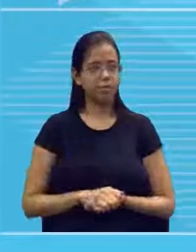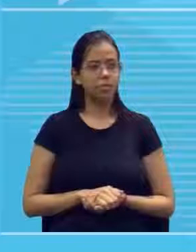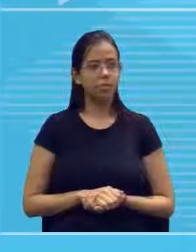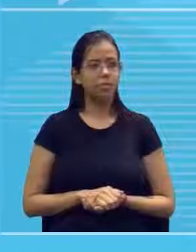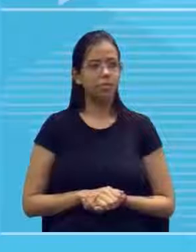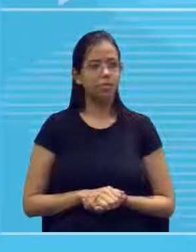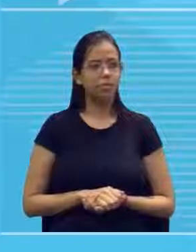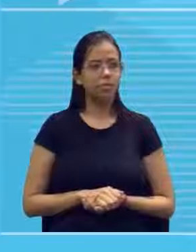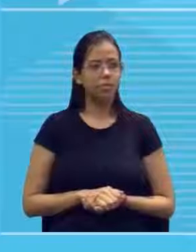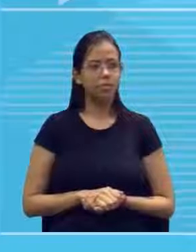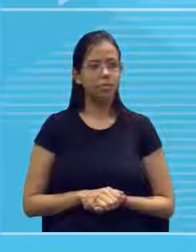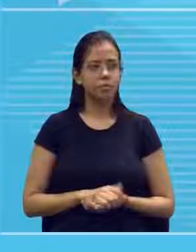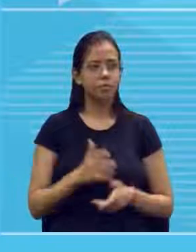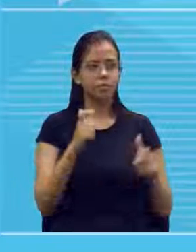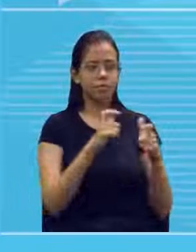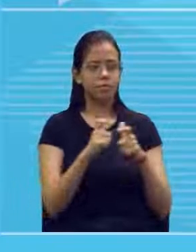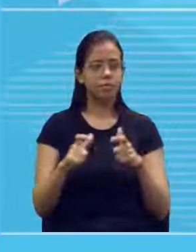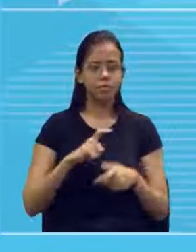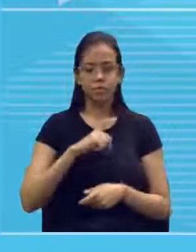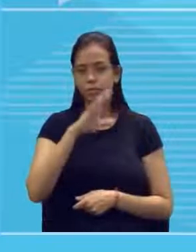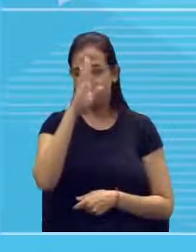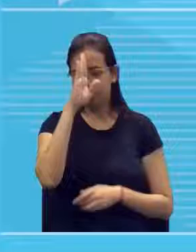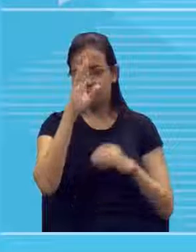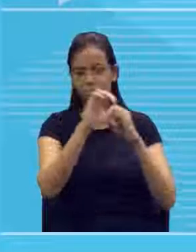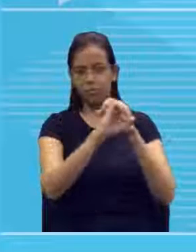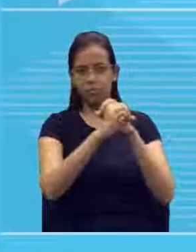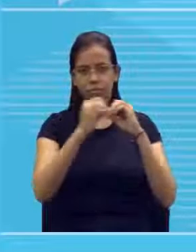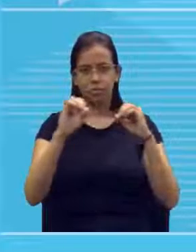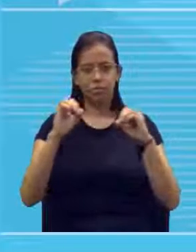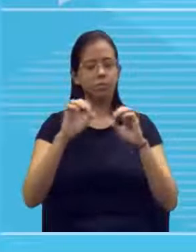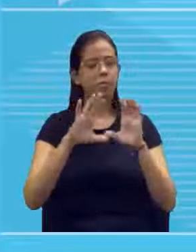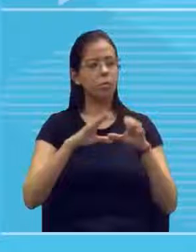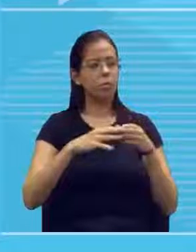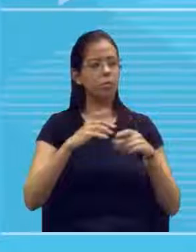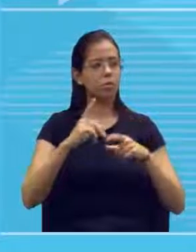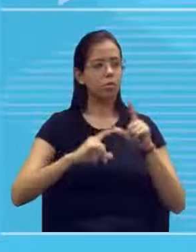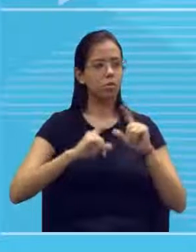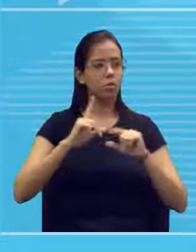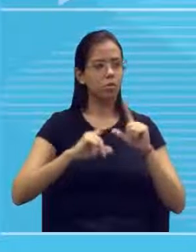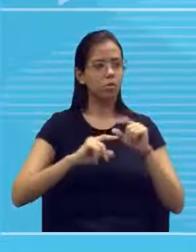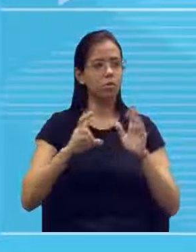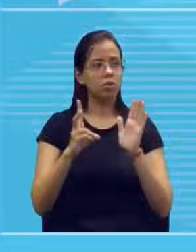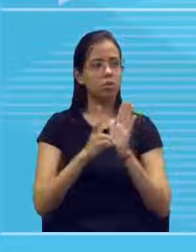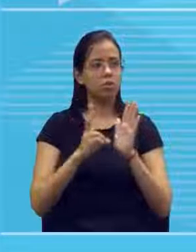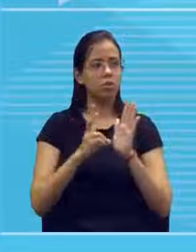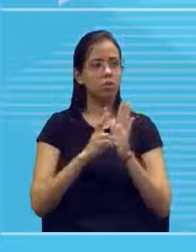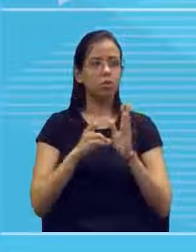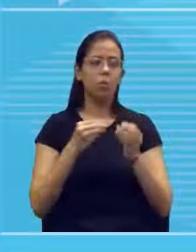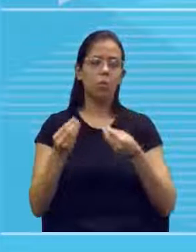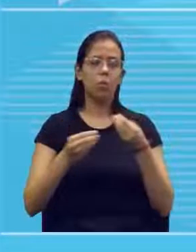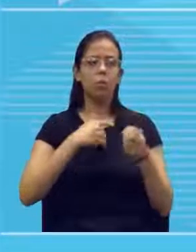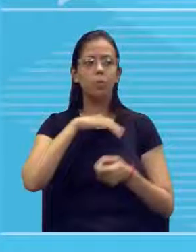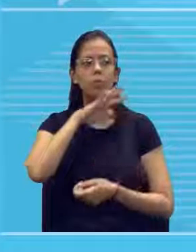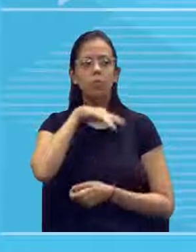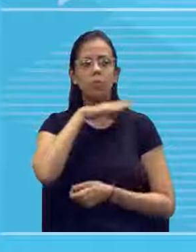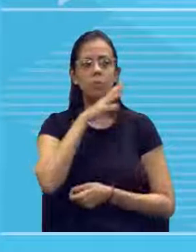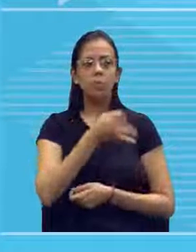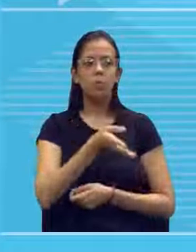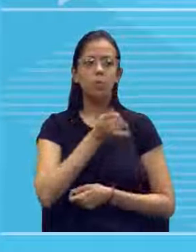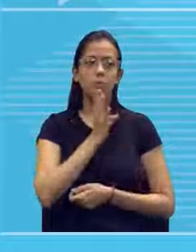é o Onde estão localizadas as principais constelações indígenas em suas formas de animais conhecidos